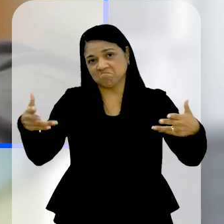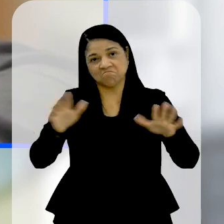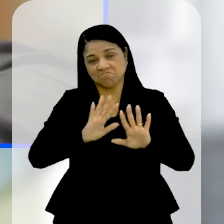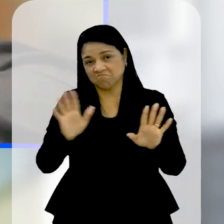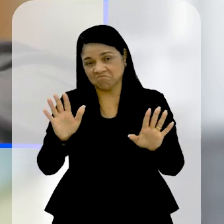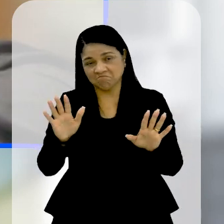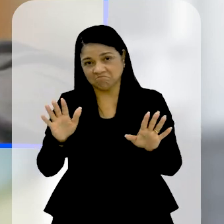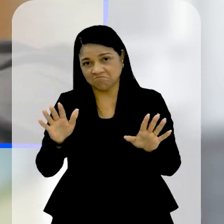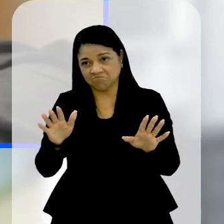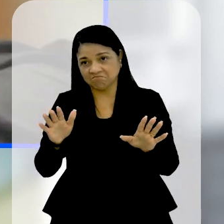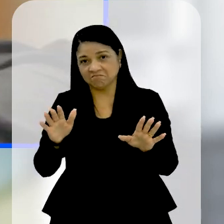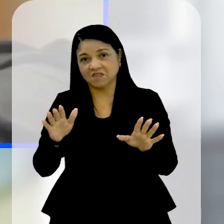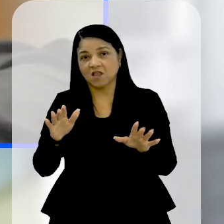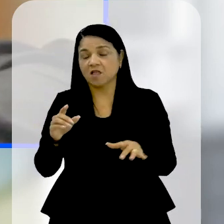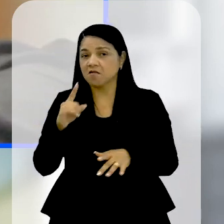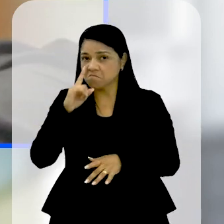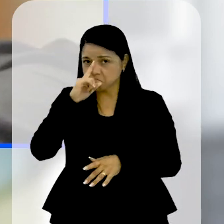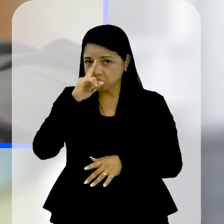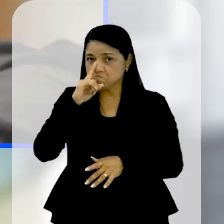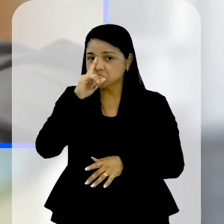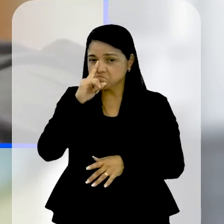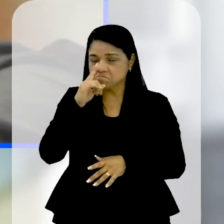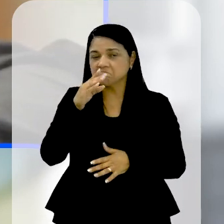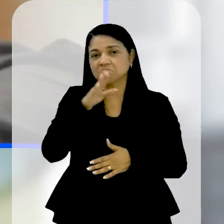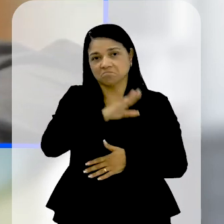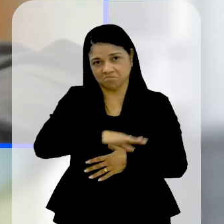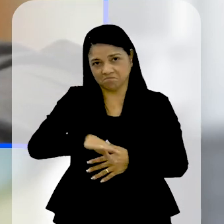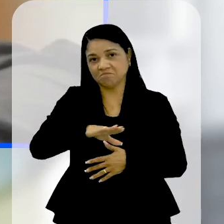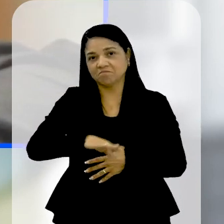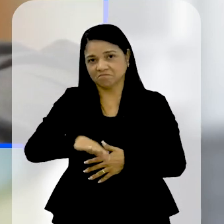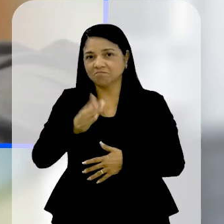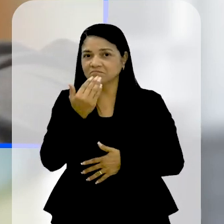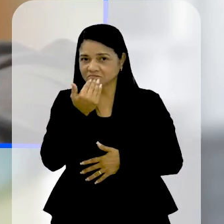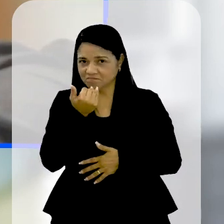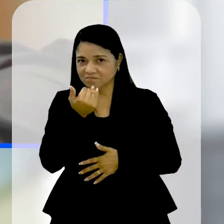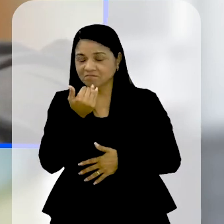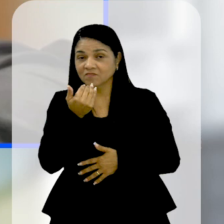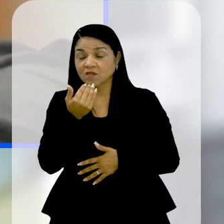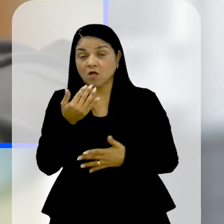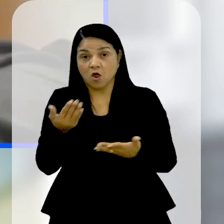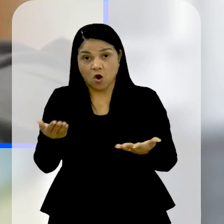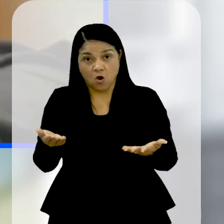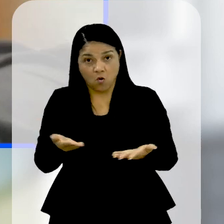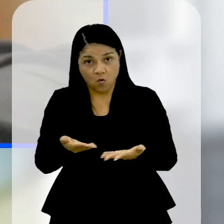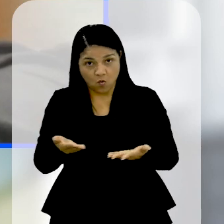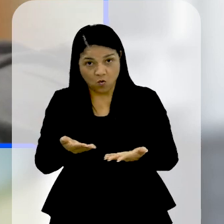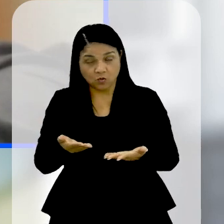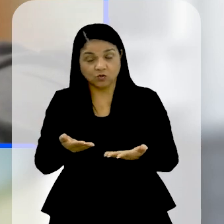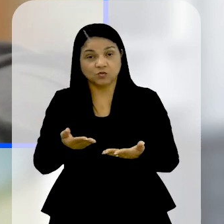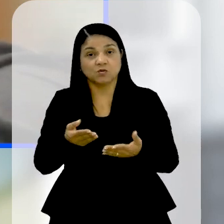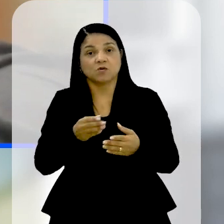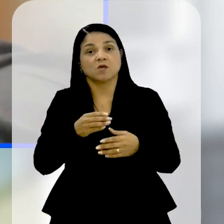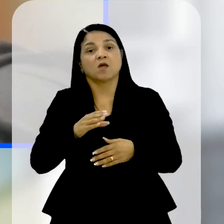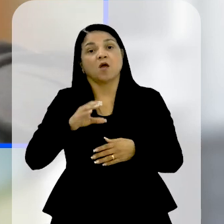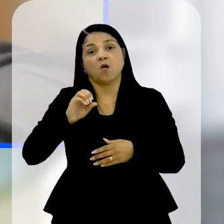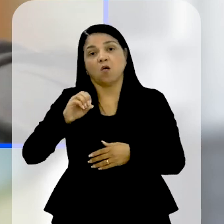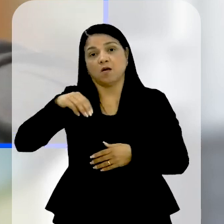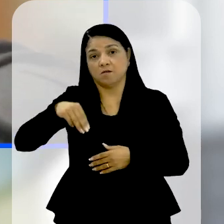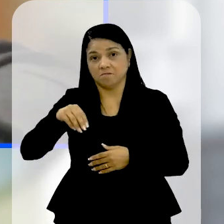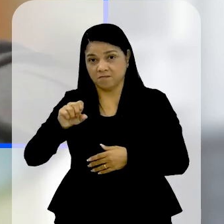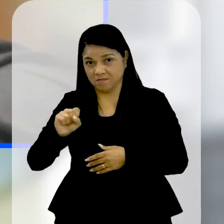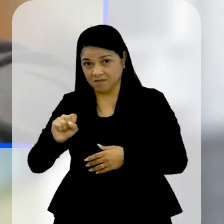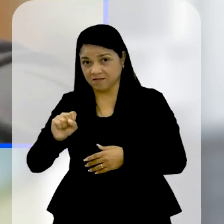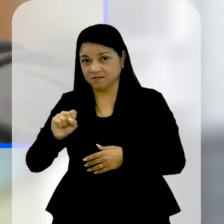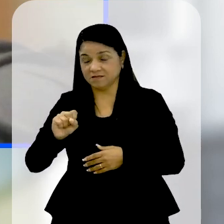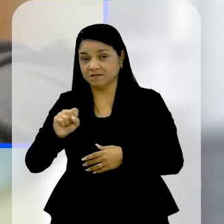Literalmente não tem razão. Isso é um risco enorme para as nossas crianças, tá? Então, assim, por isso que hoje a Organização